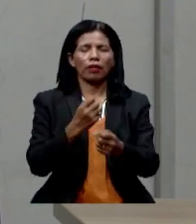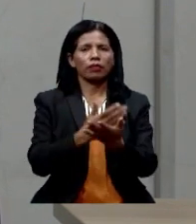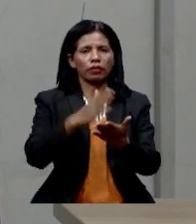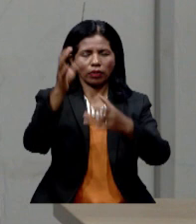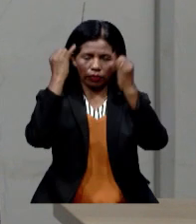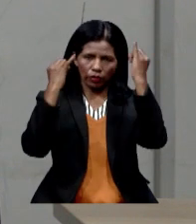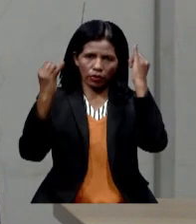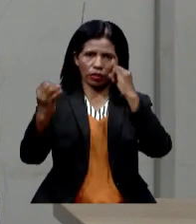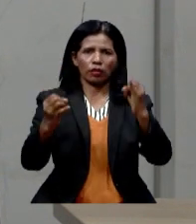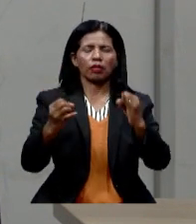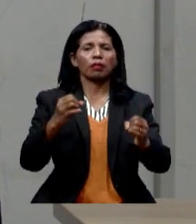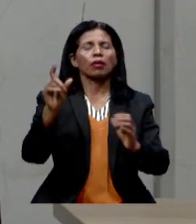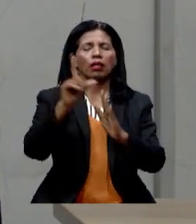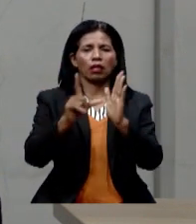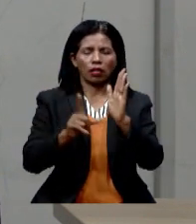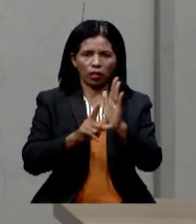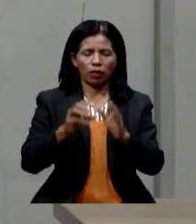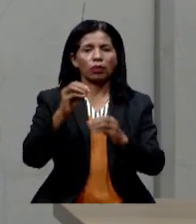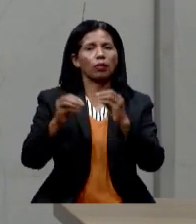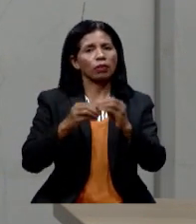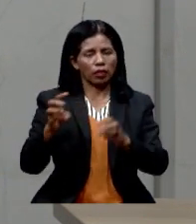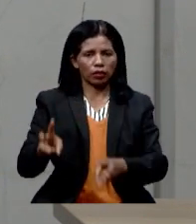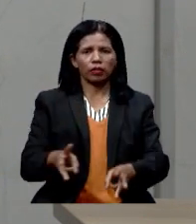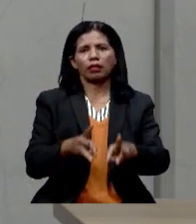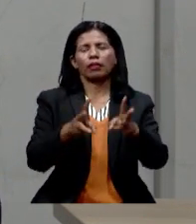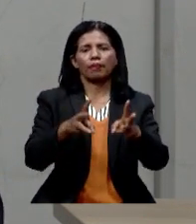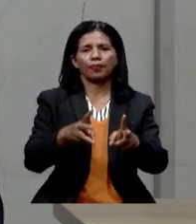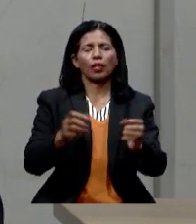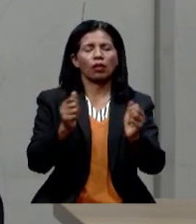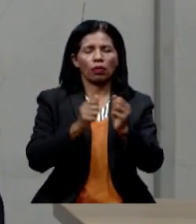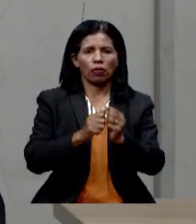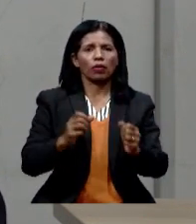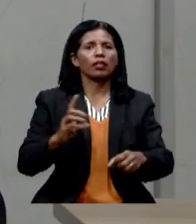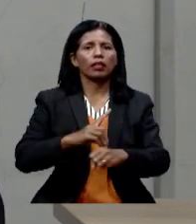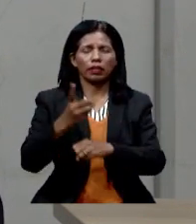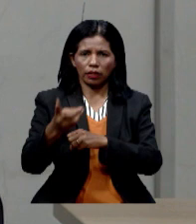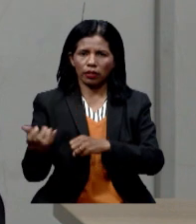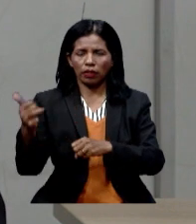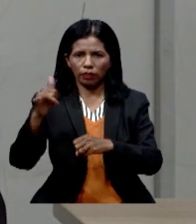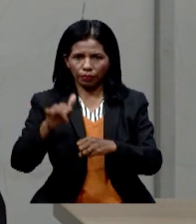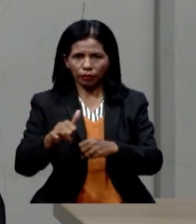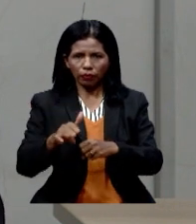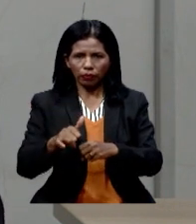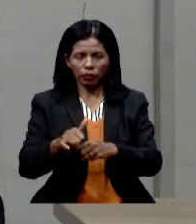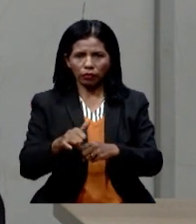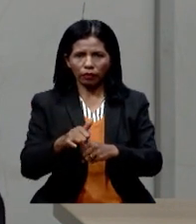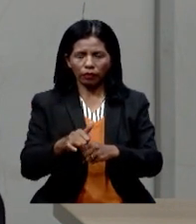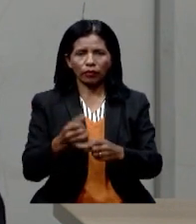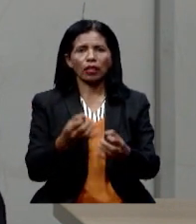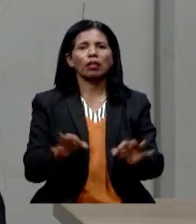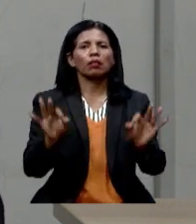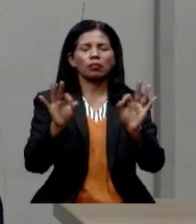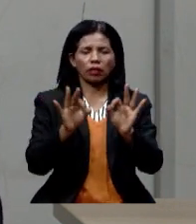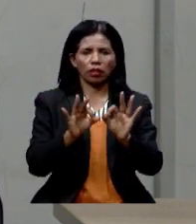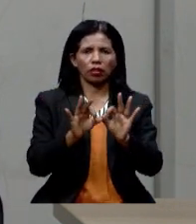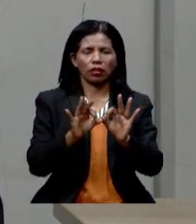sensibilizan socializan ba ia le code ku strada tamba ho acidente serne meus ma is importante atu bele